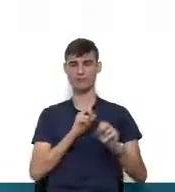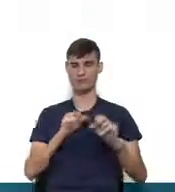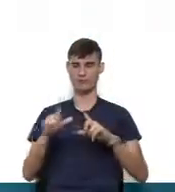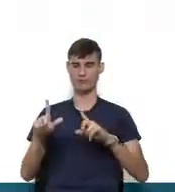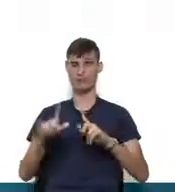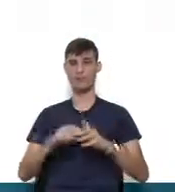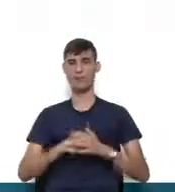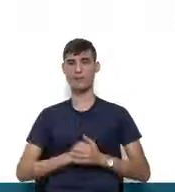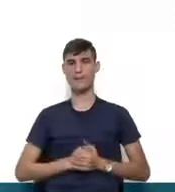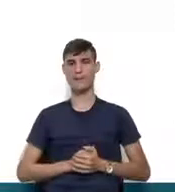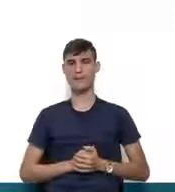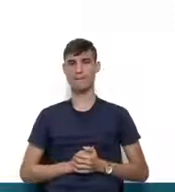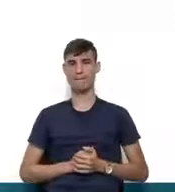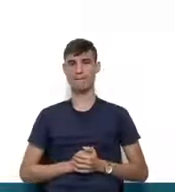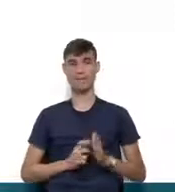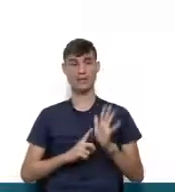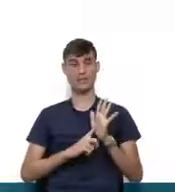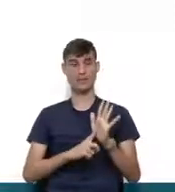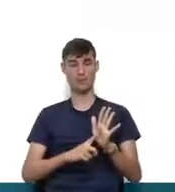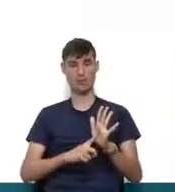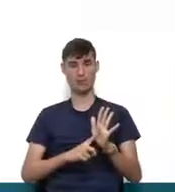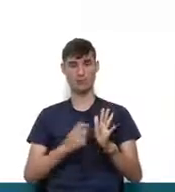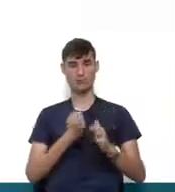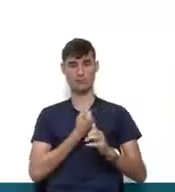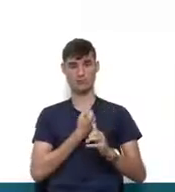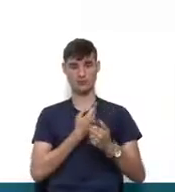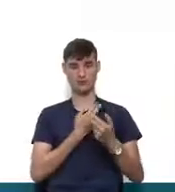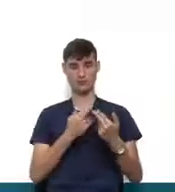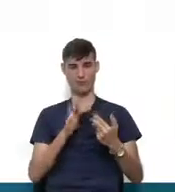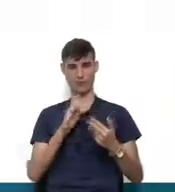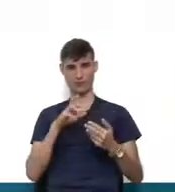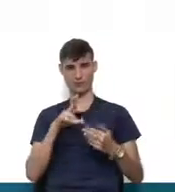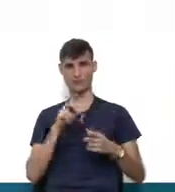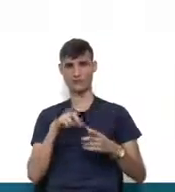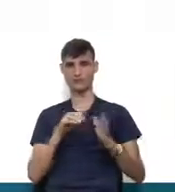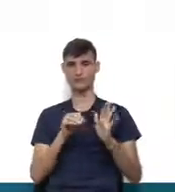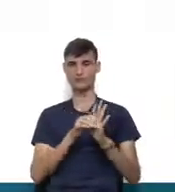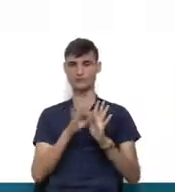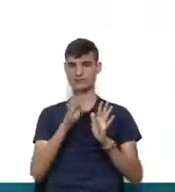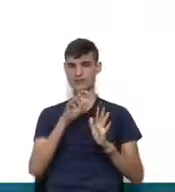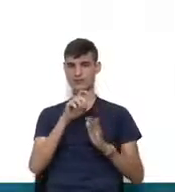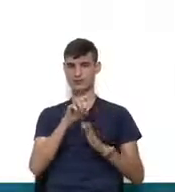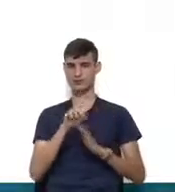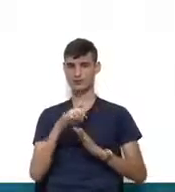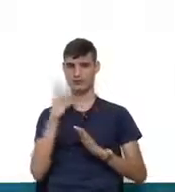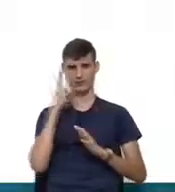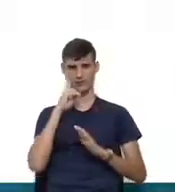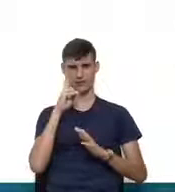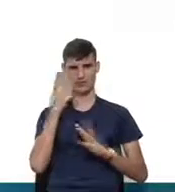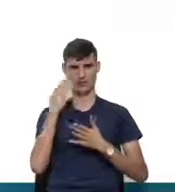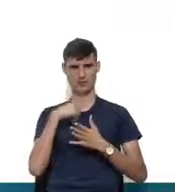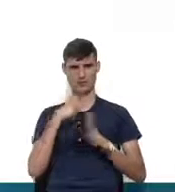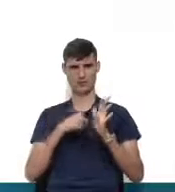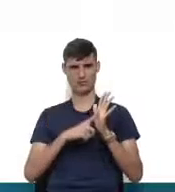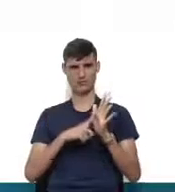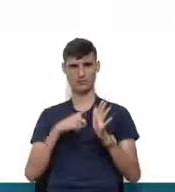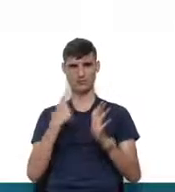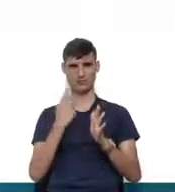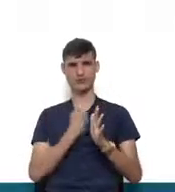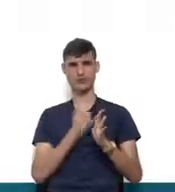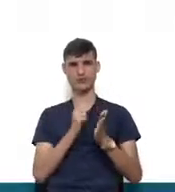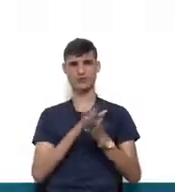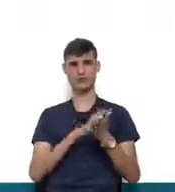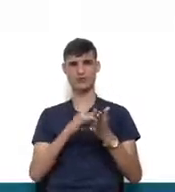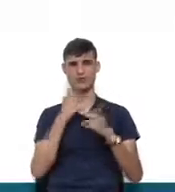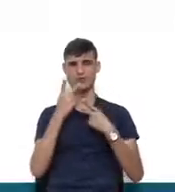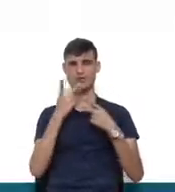quadro. Mostre por séries de Fourier para a função f de x, aqui, lembra que no enunciado lá na nossa situação,